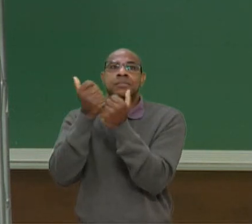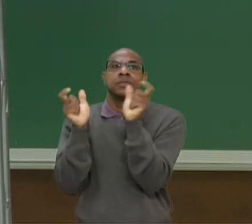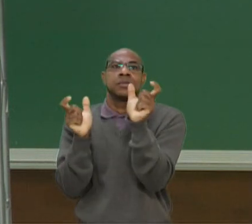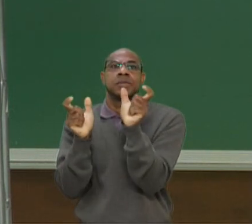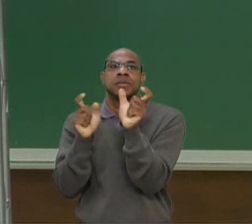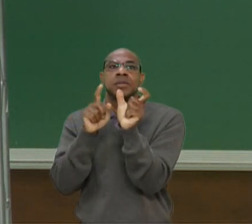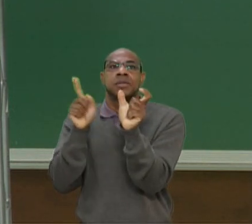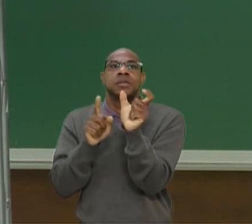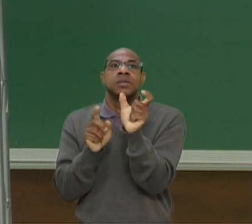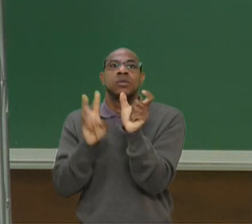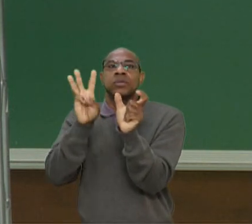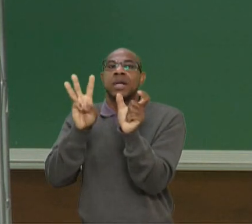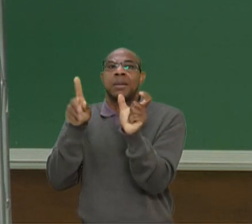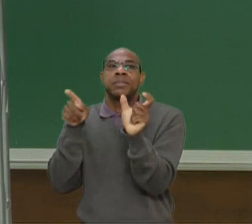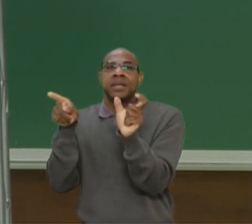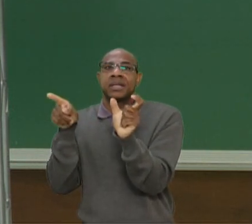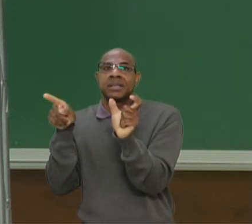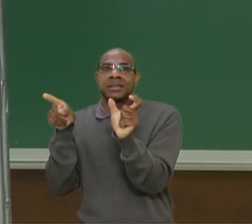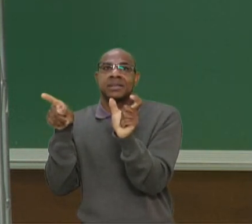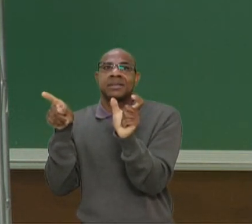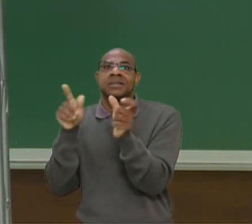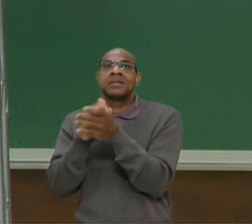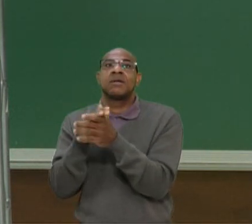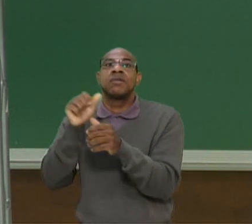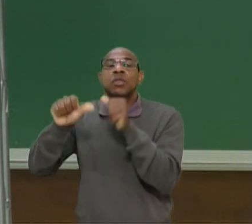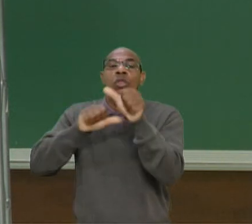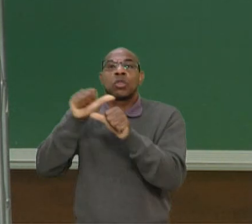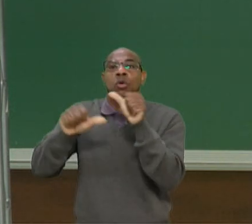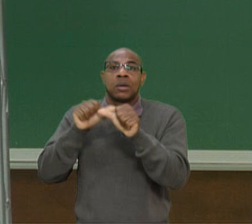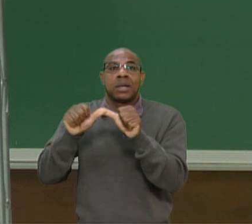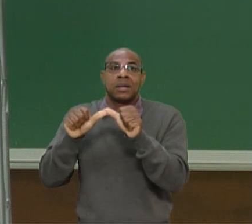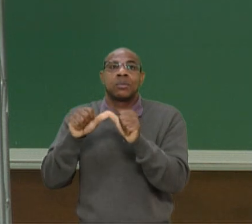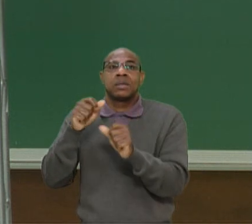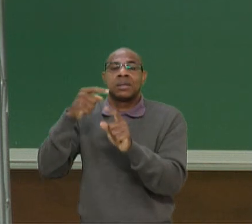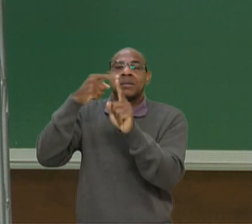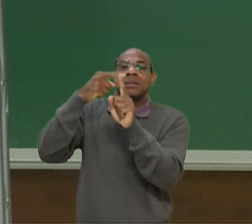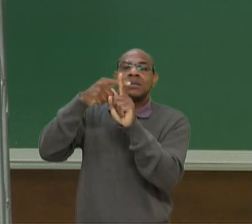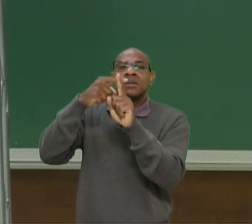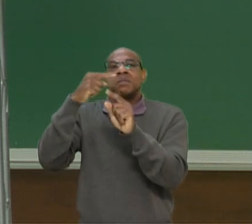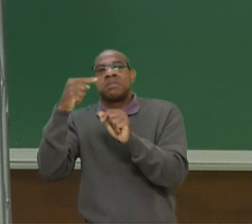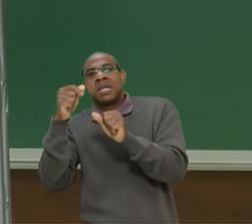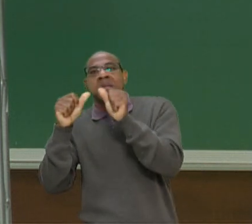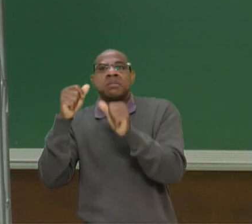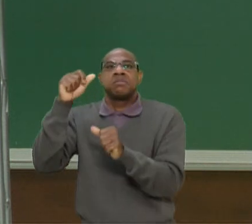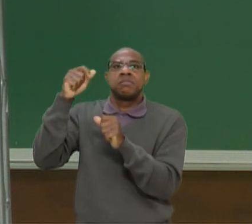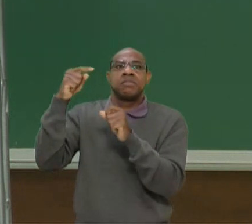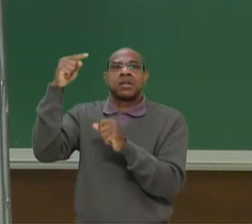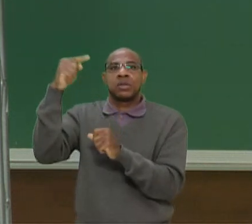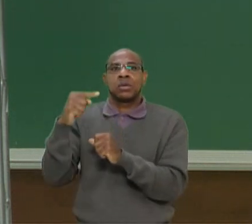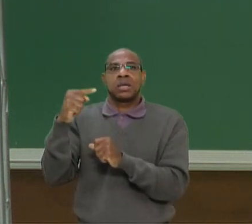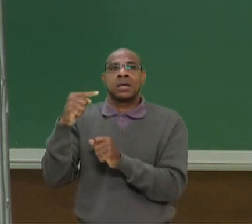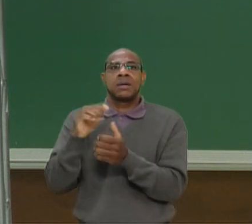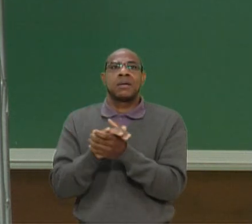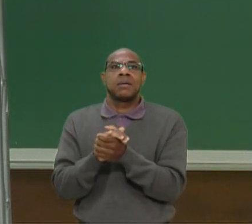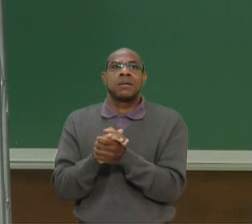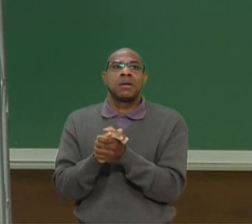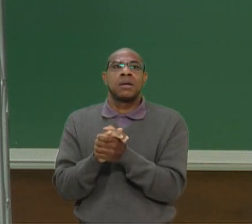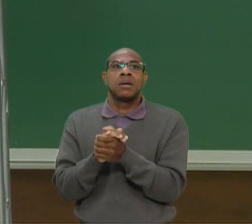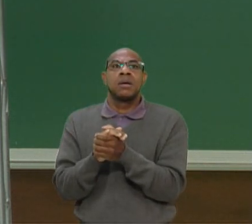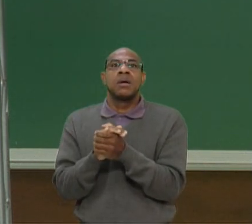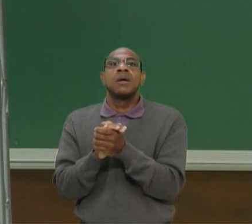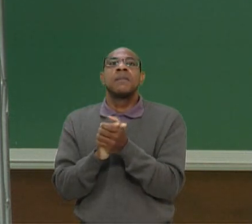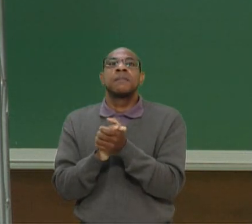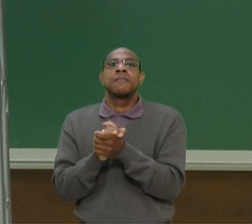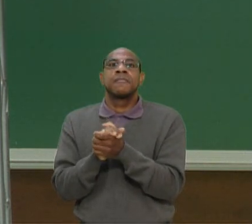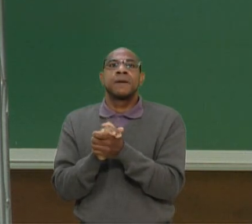aqui, agora nós vamos trocar os sinais aqui do W. Então, essa parte a gente não mexeu, repete. Aqui vai ficar